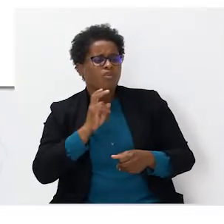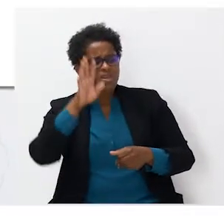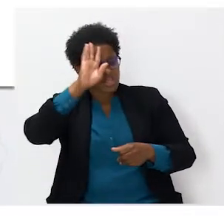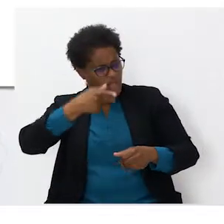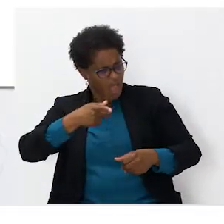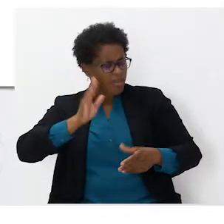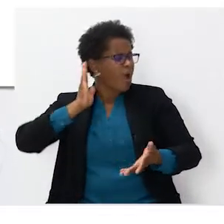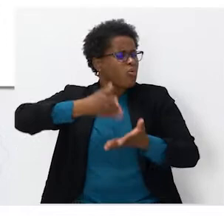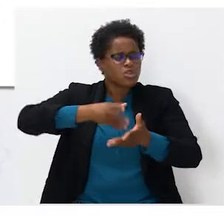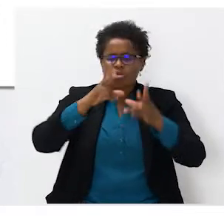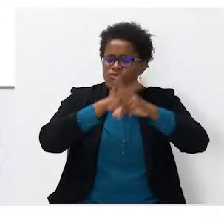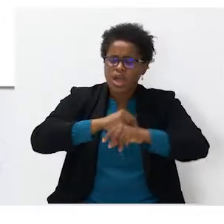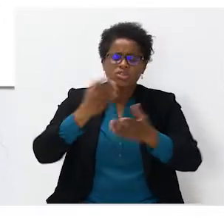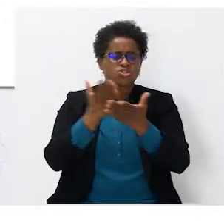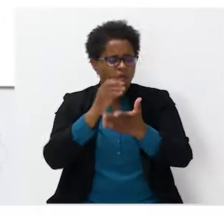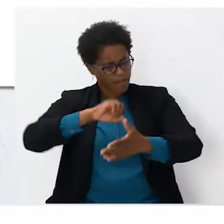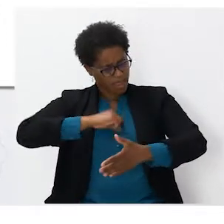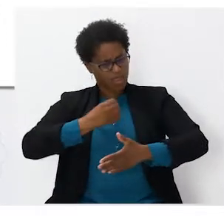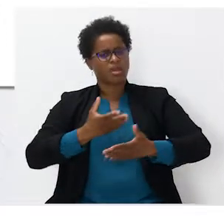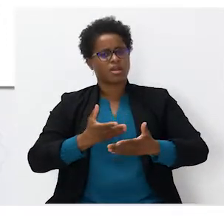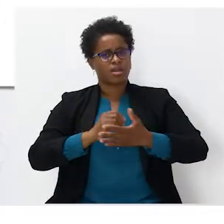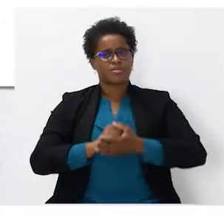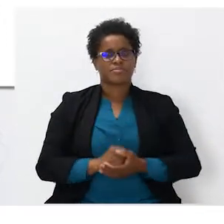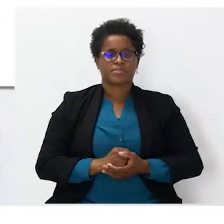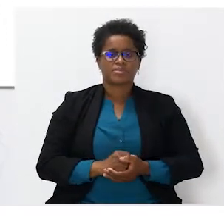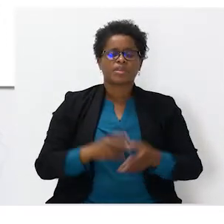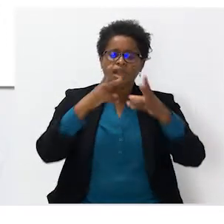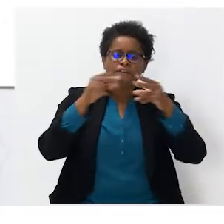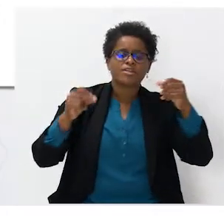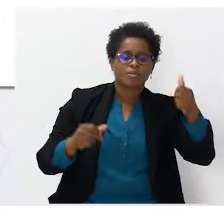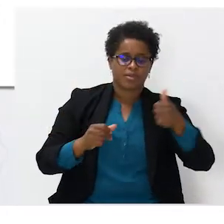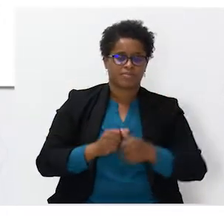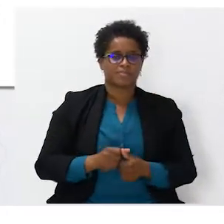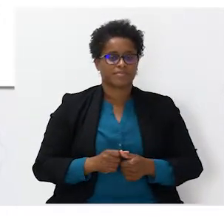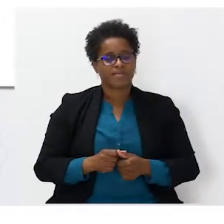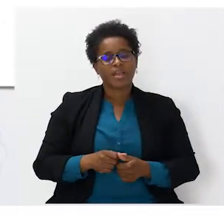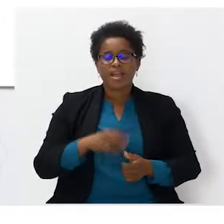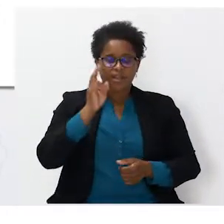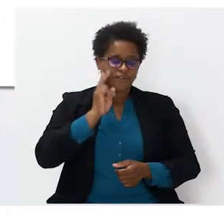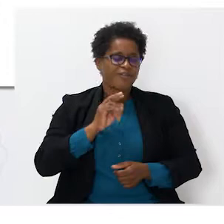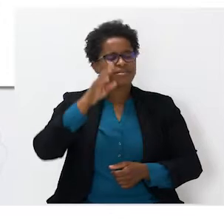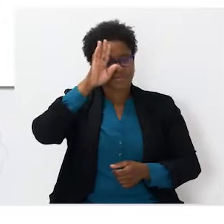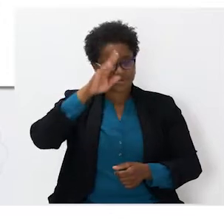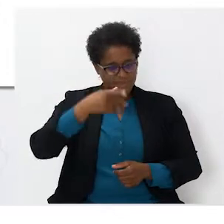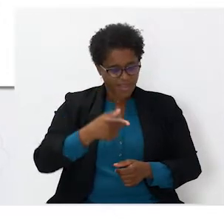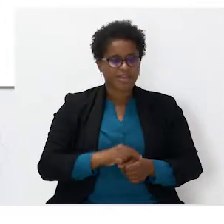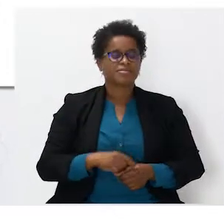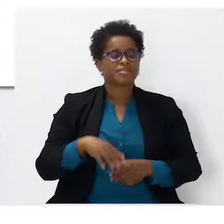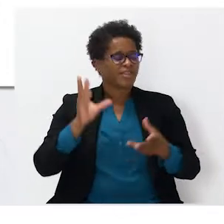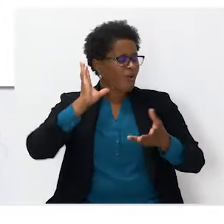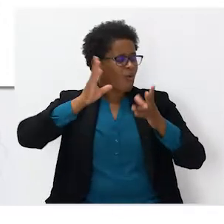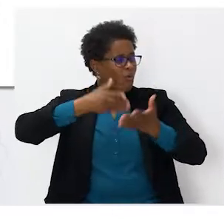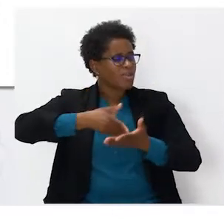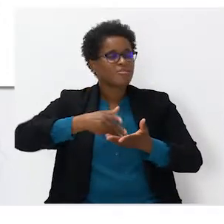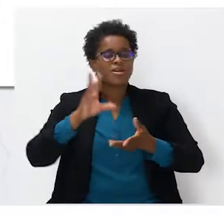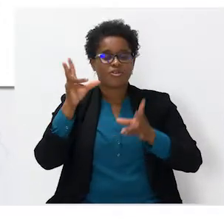sabe a última novidade da minha escola? E a frase B. Avô sabe a última novidade